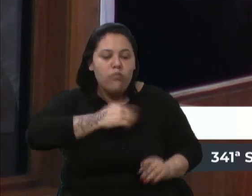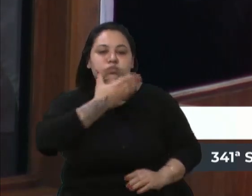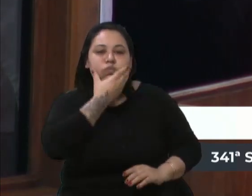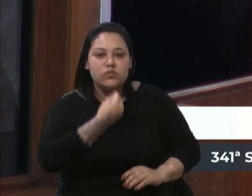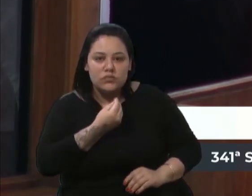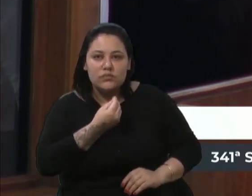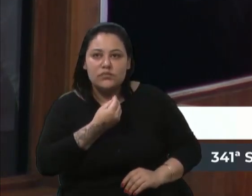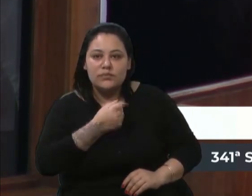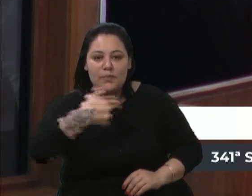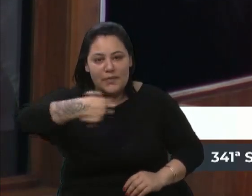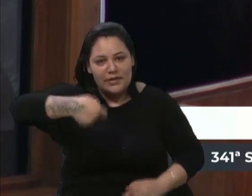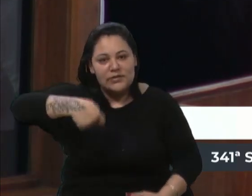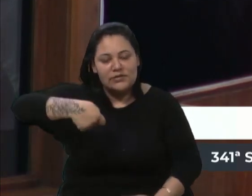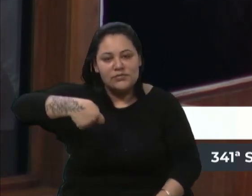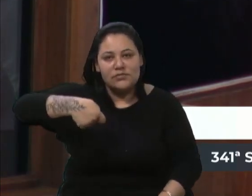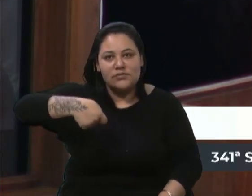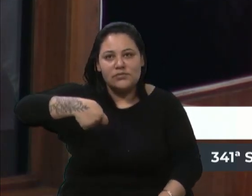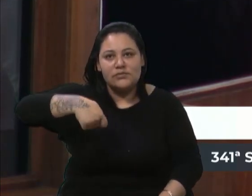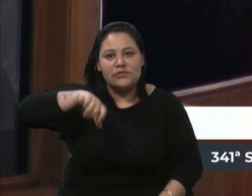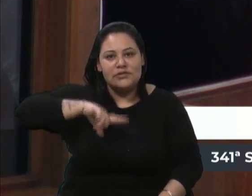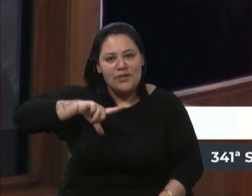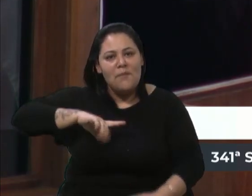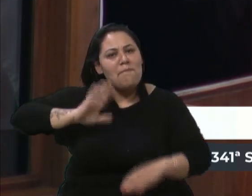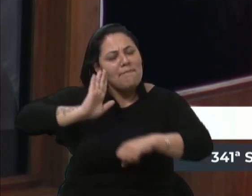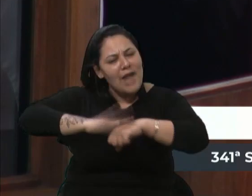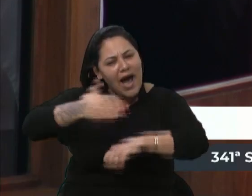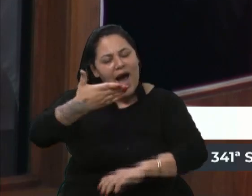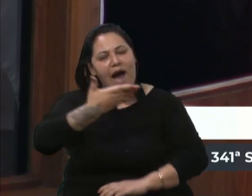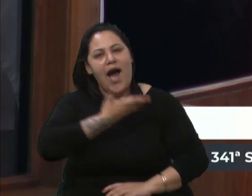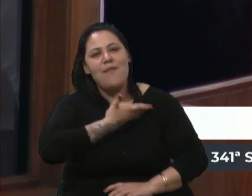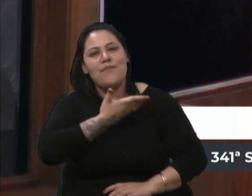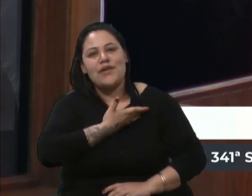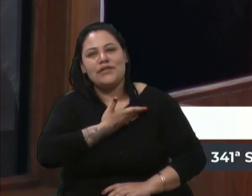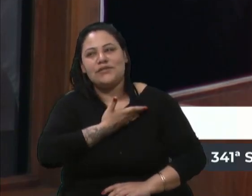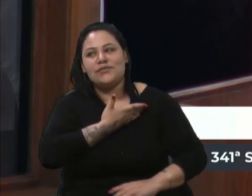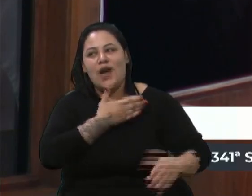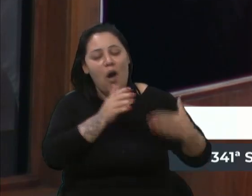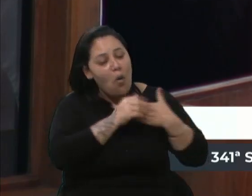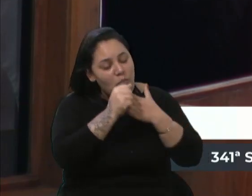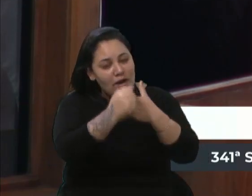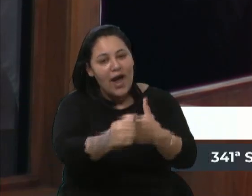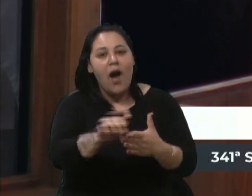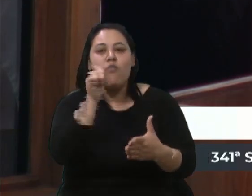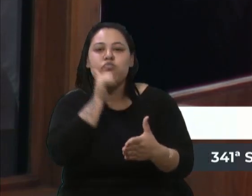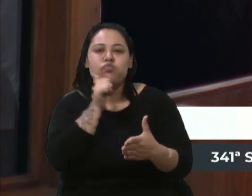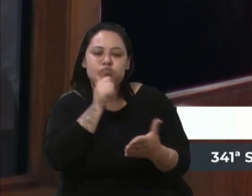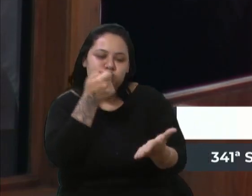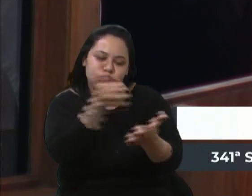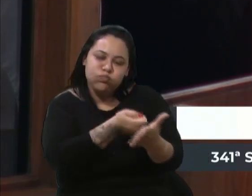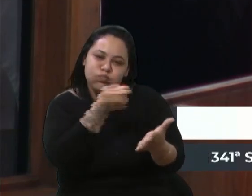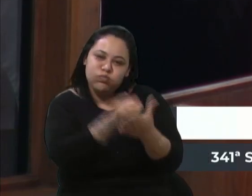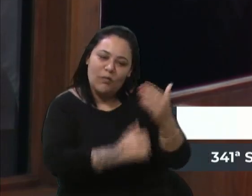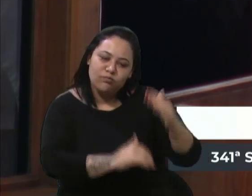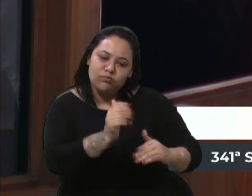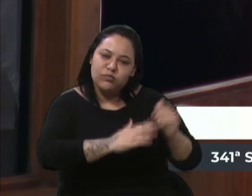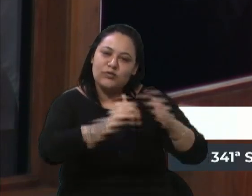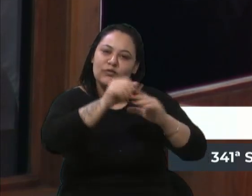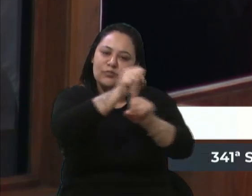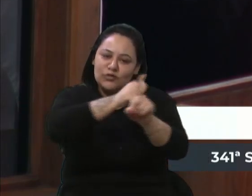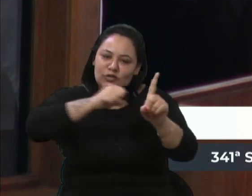homens, precisamos ser parceiros na luta e na construção de uma sociedade